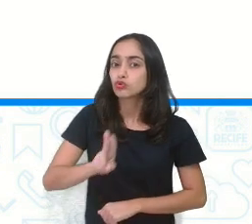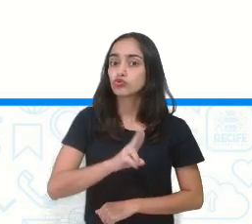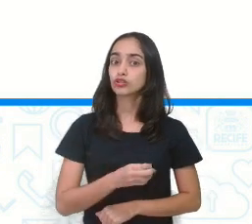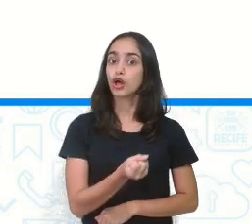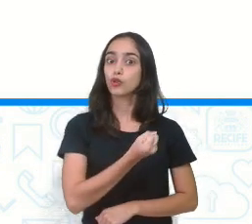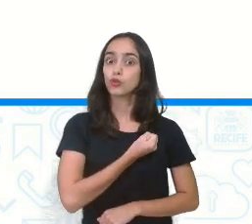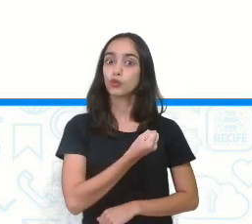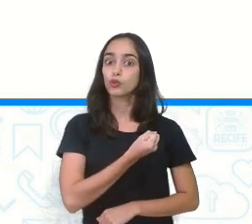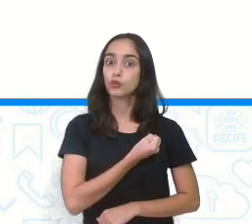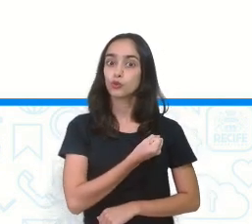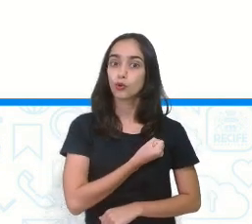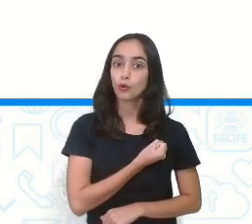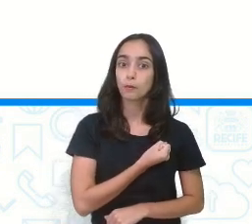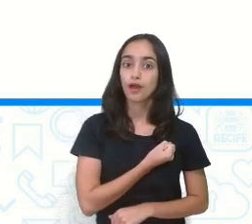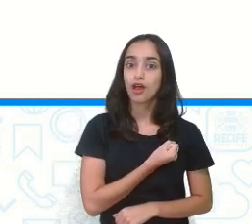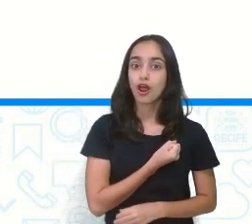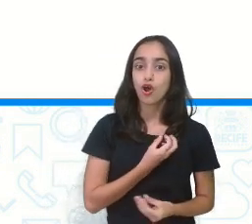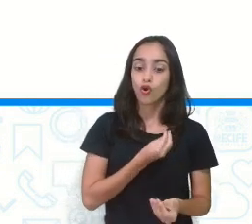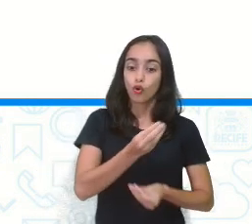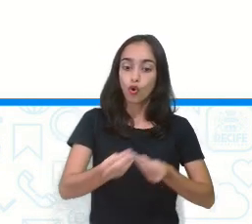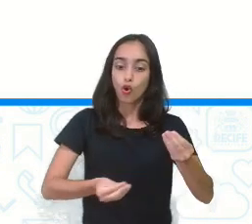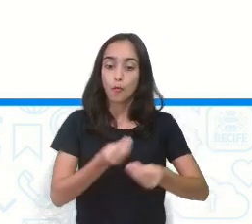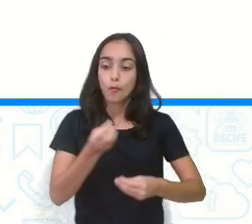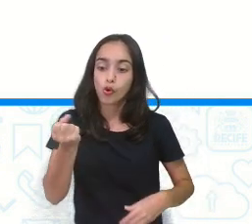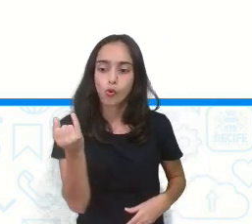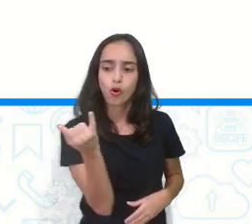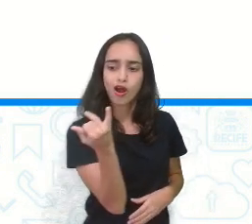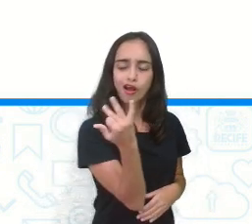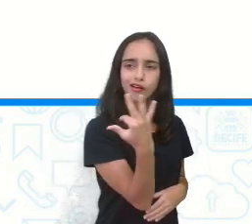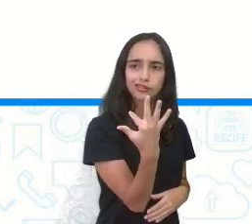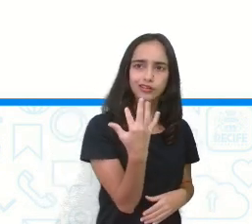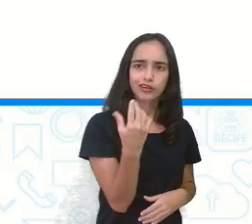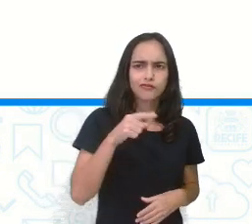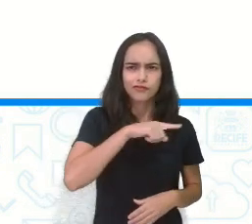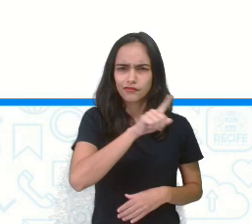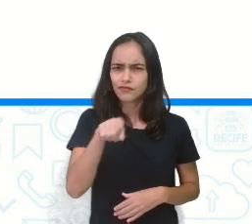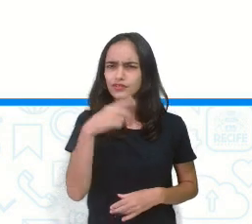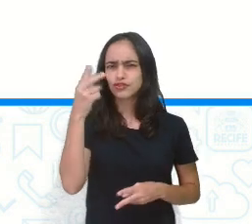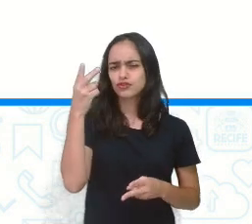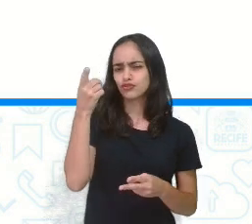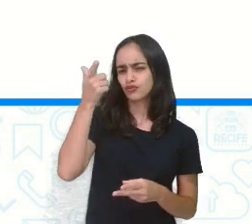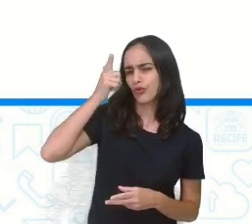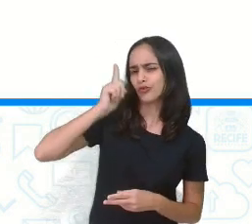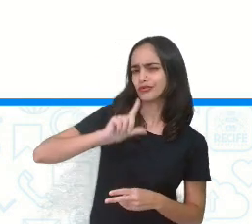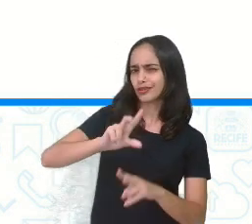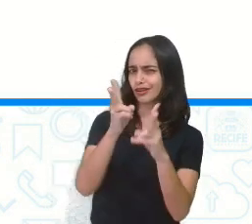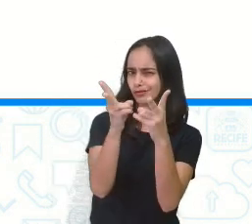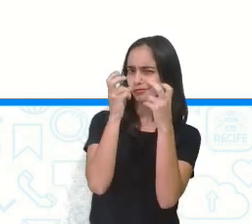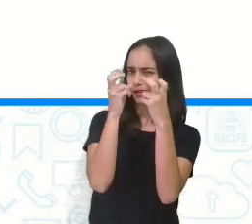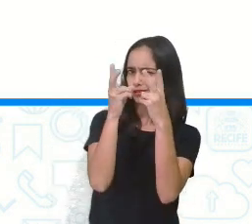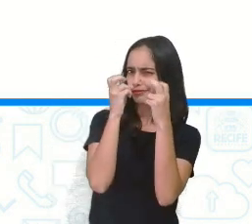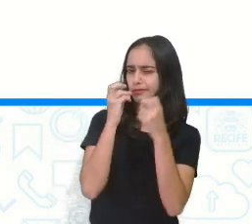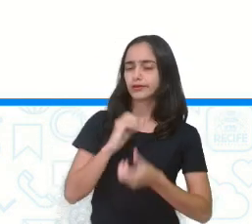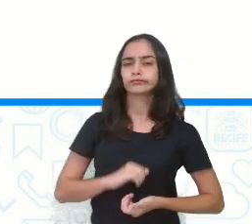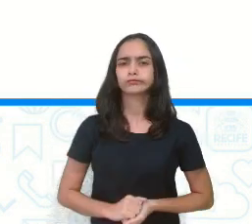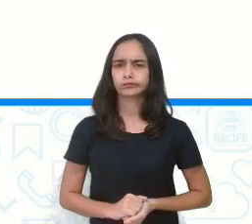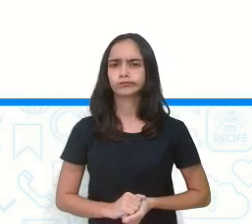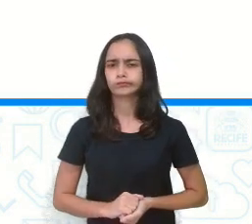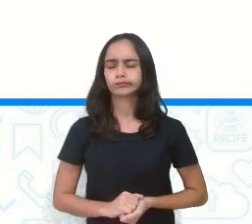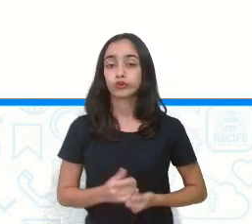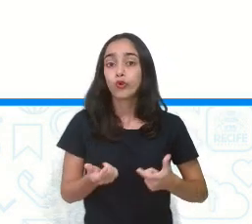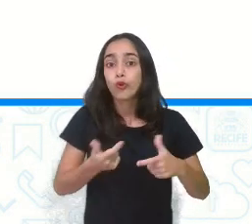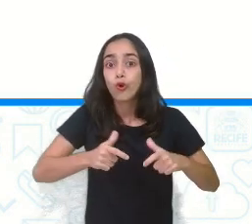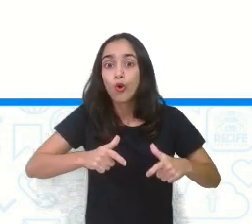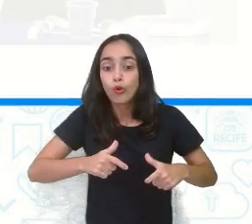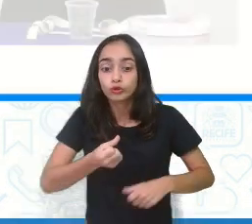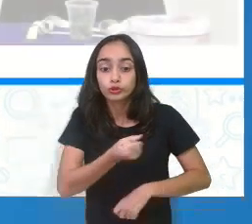número enquanto quantidade? Será que vocês conseguem identificar aí? Onde é que o número está sendo